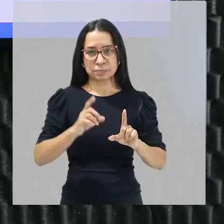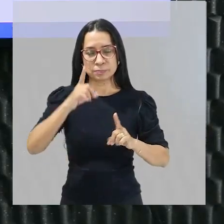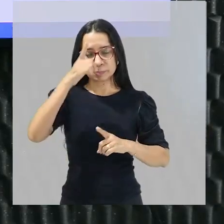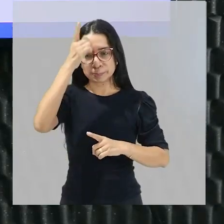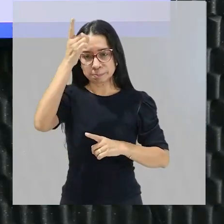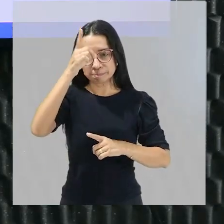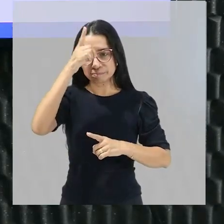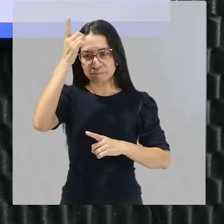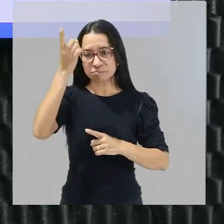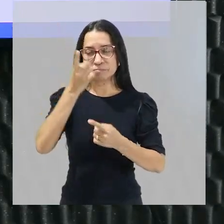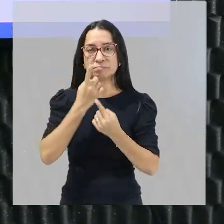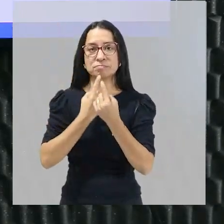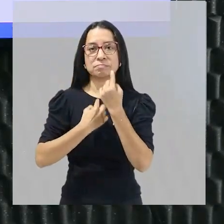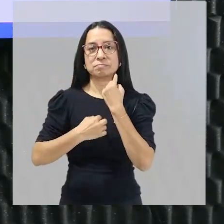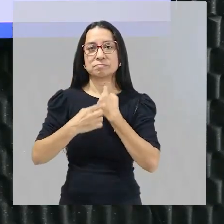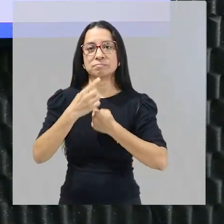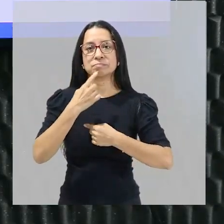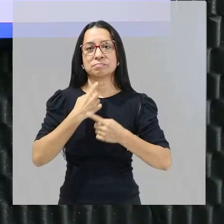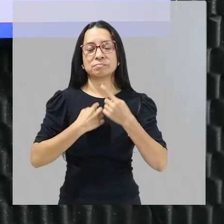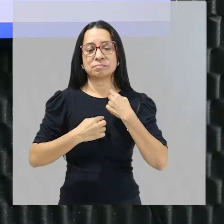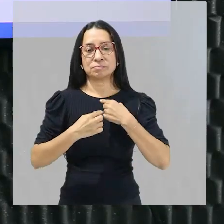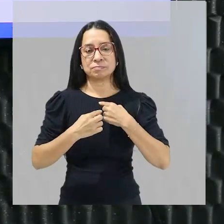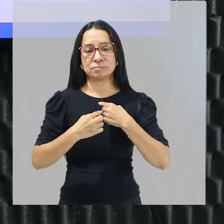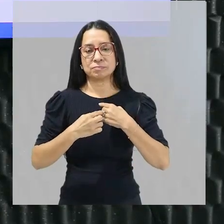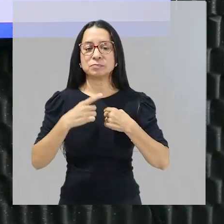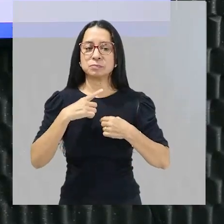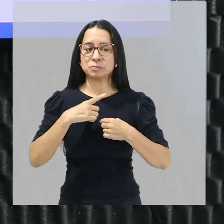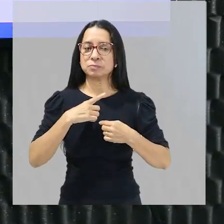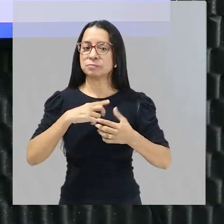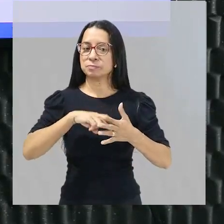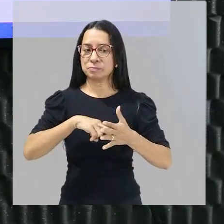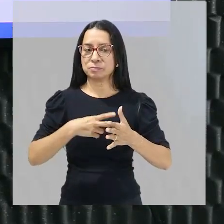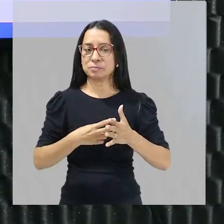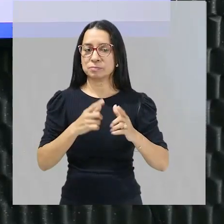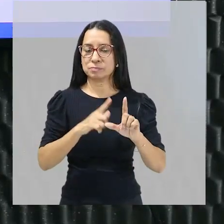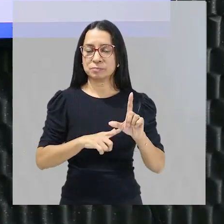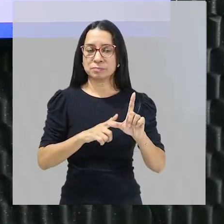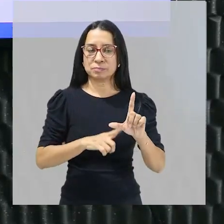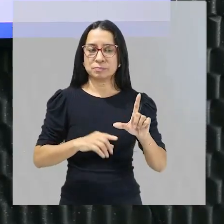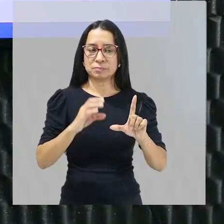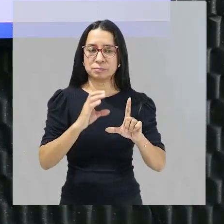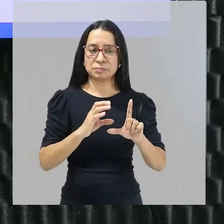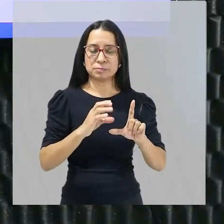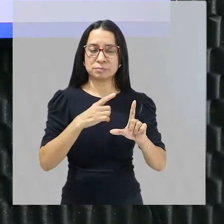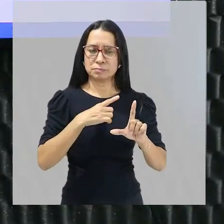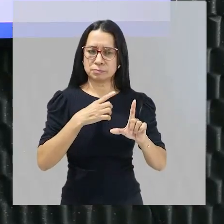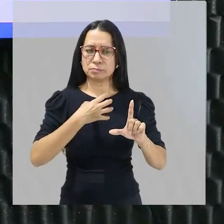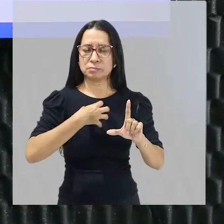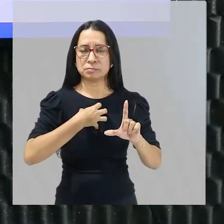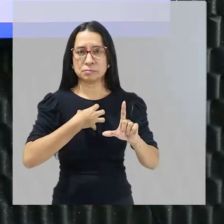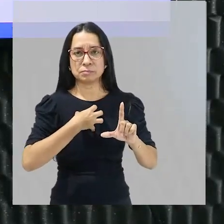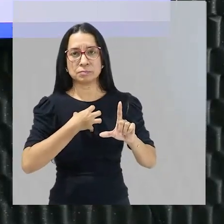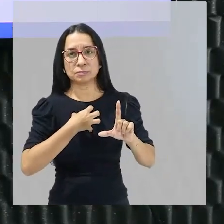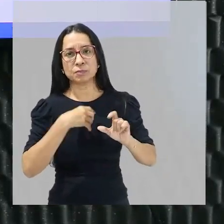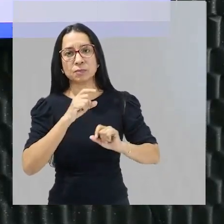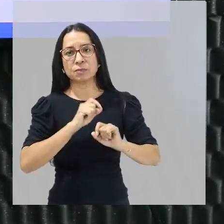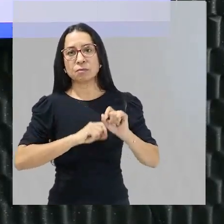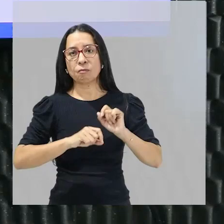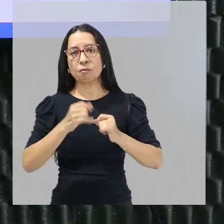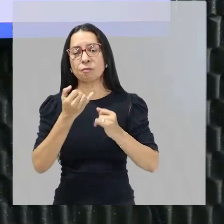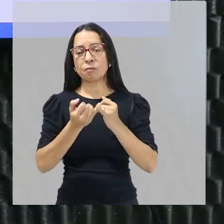inventando, construindo, faz mais sentido a letra C aqui. Tá? Esse parece o papel muito